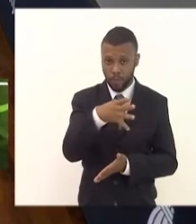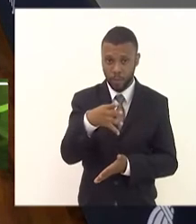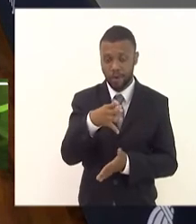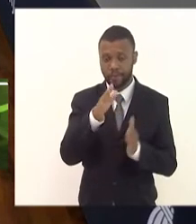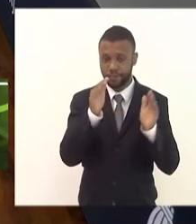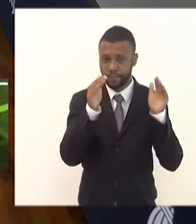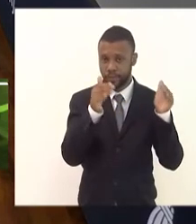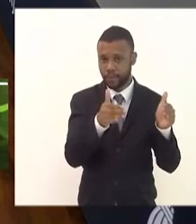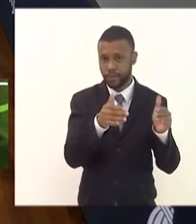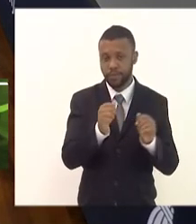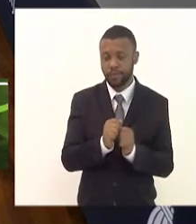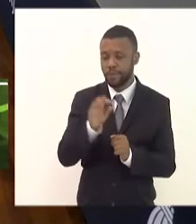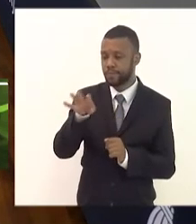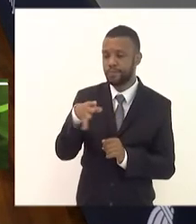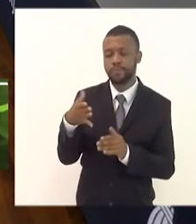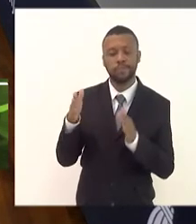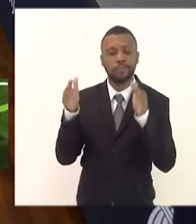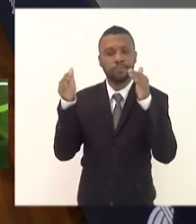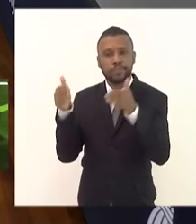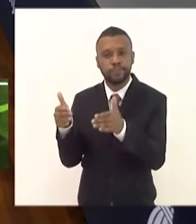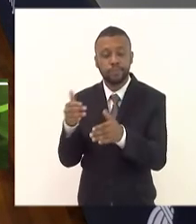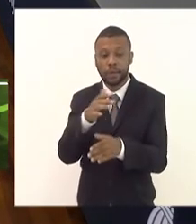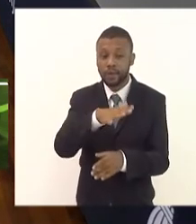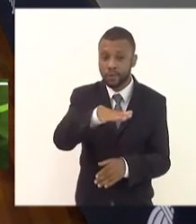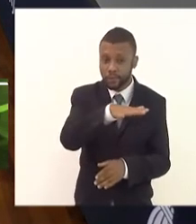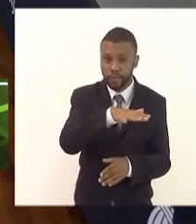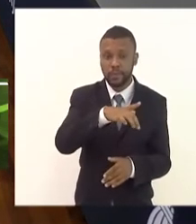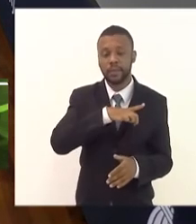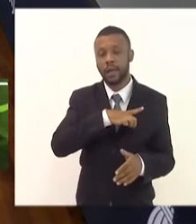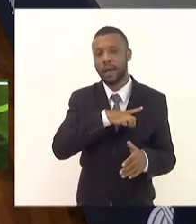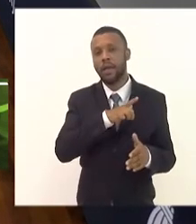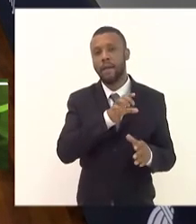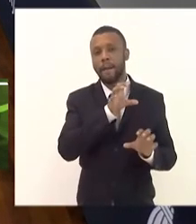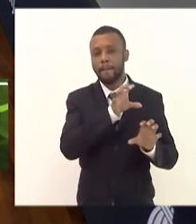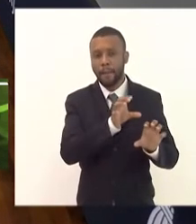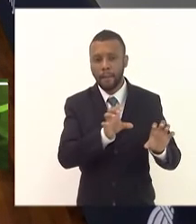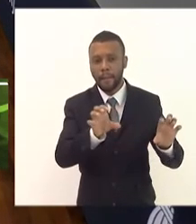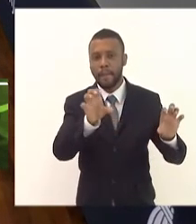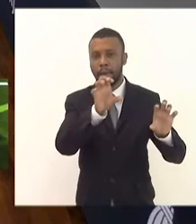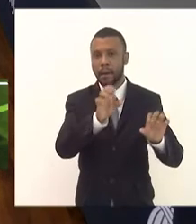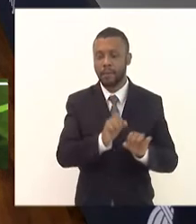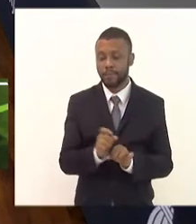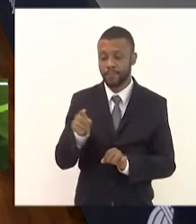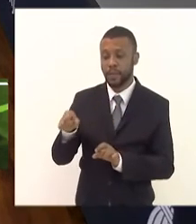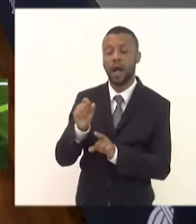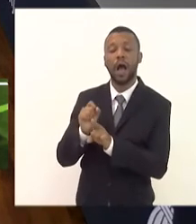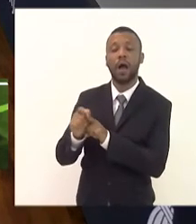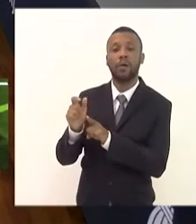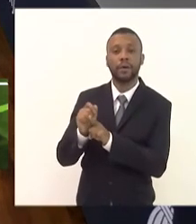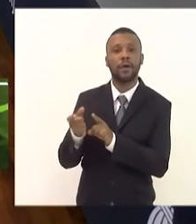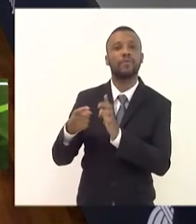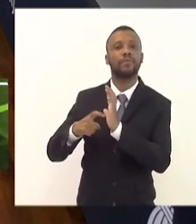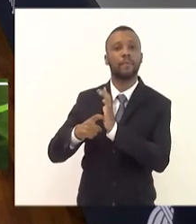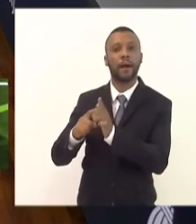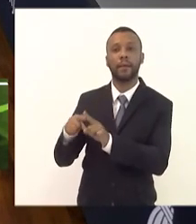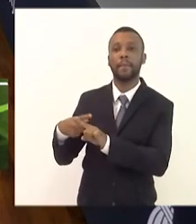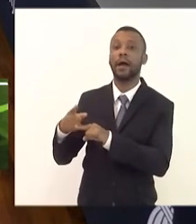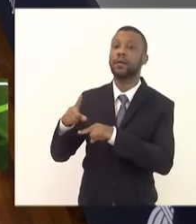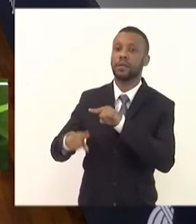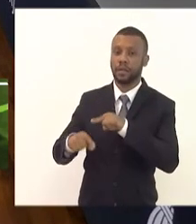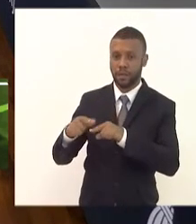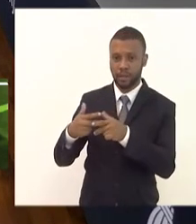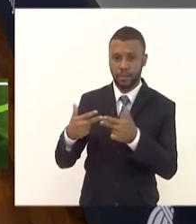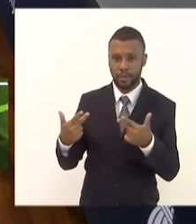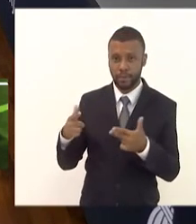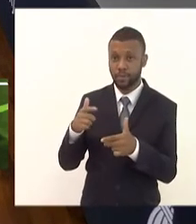dividido nessas bacias, que tem um mapa, né? E o outro que é aluguel de máquinas e equipamentos. Isso